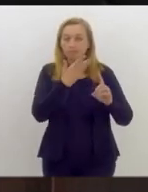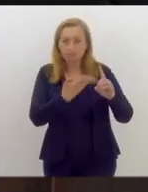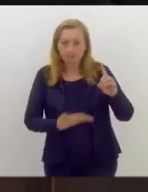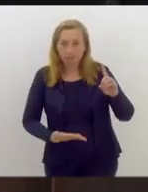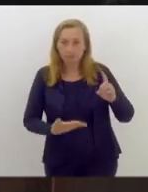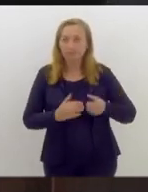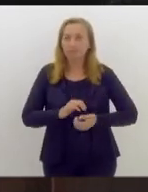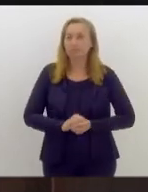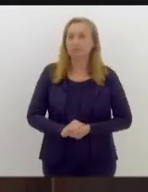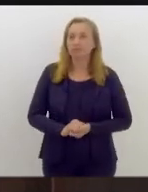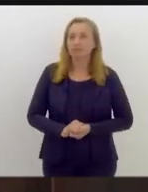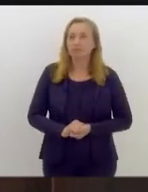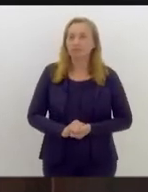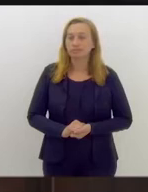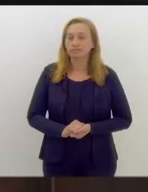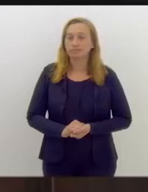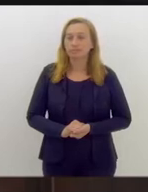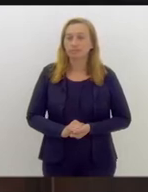homenageados e